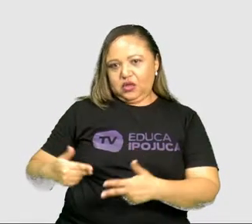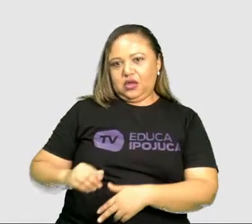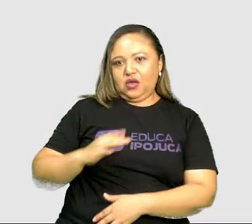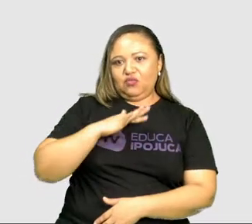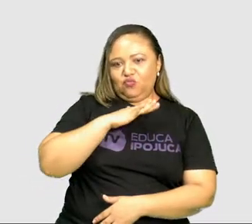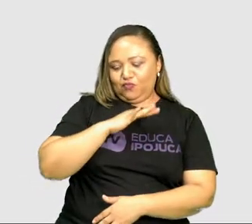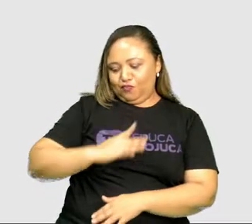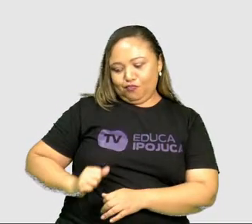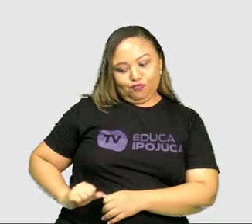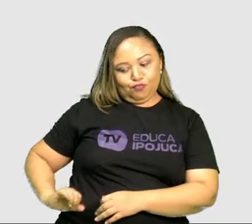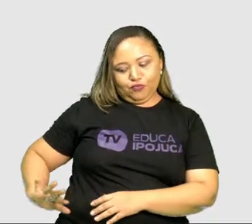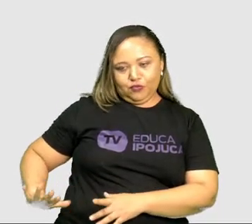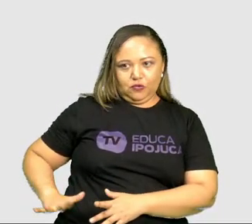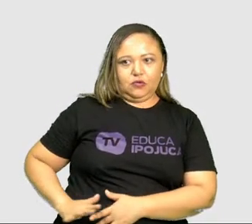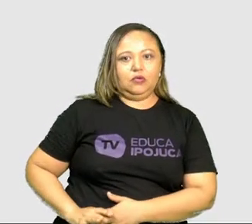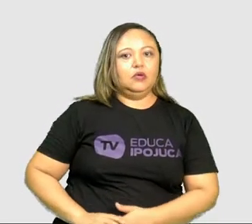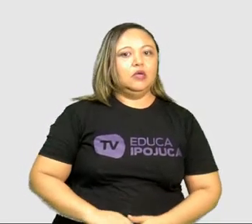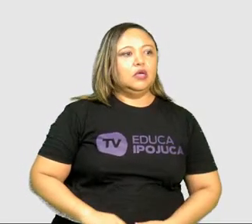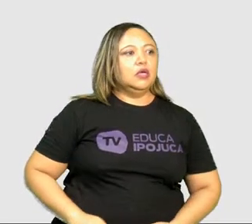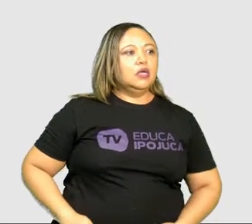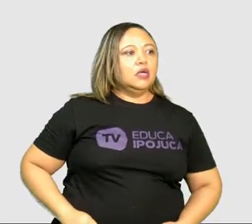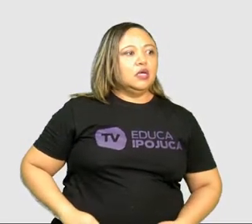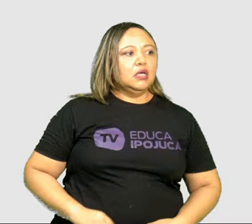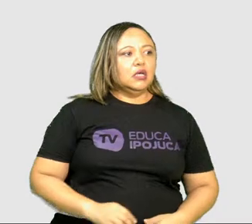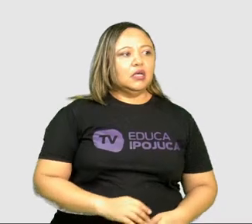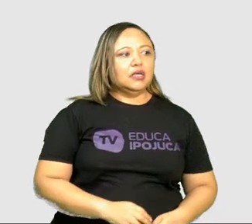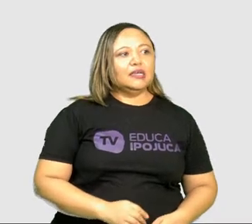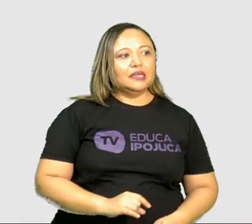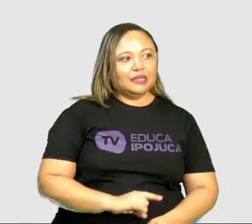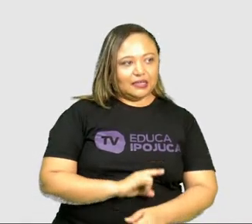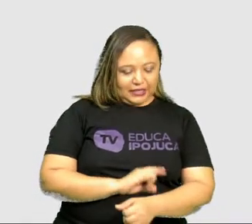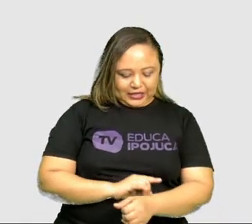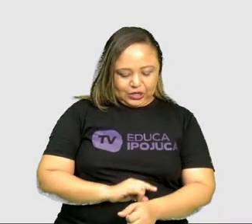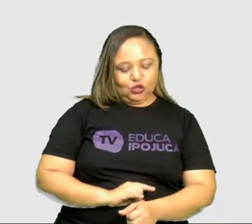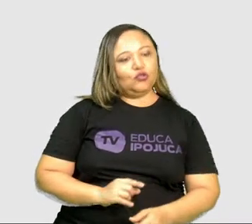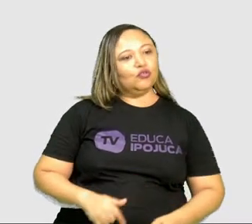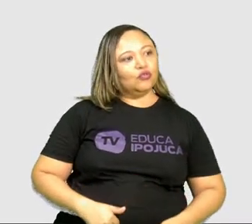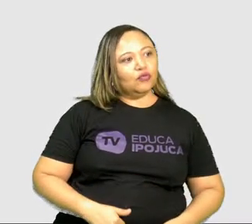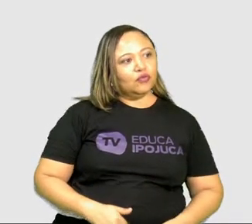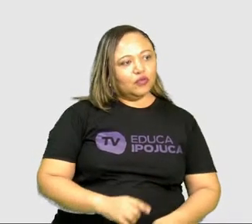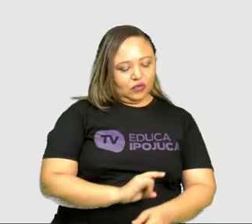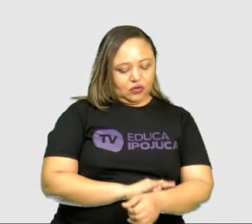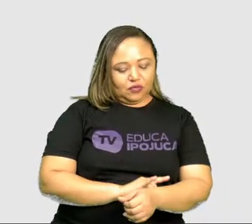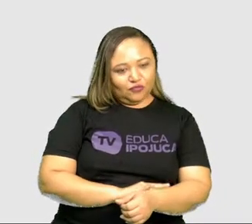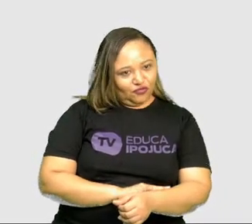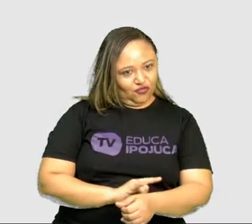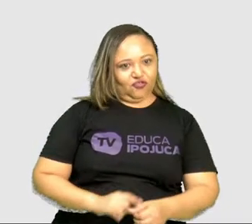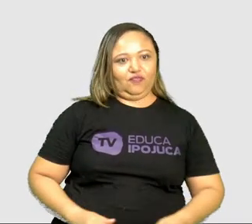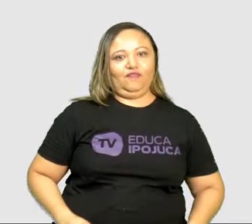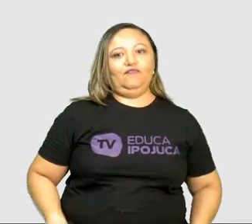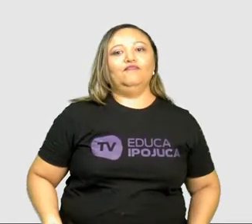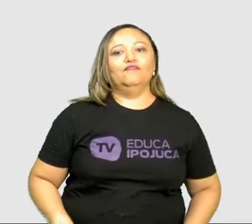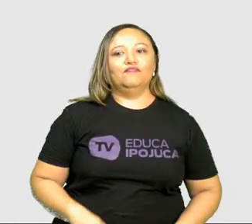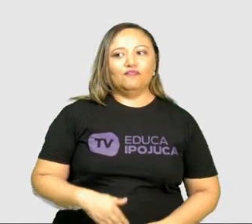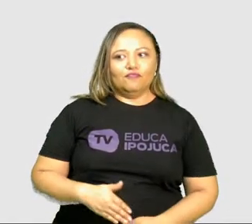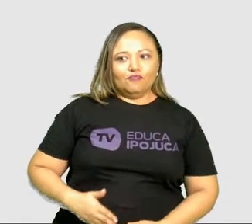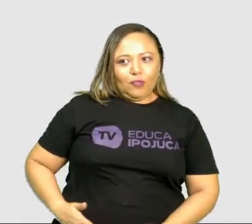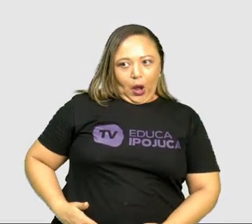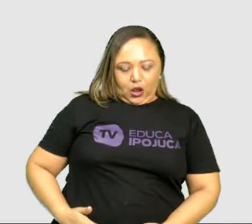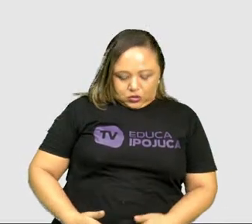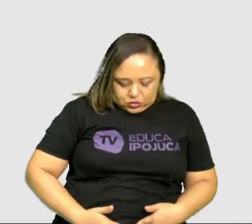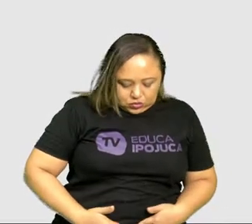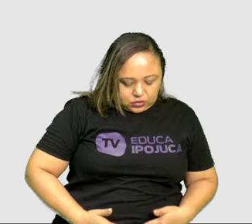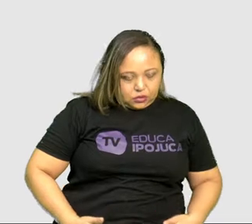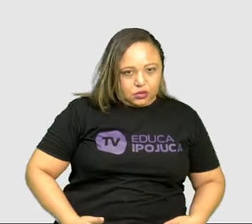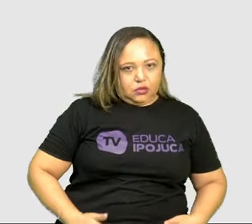Os rins e a bexiga, que é onde fica o acúmulo dos dejetos de urina, que é os dejetos líquidos